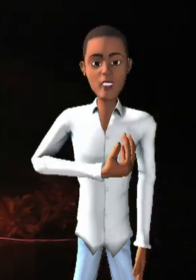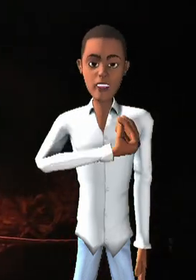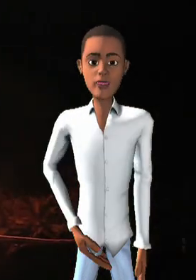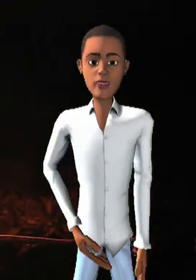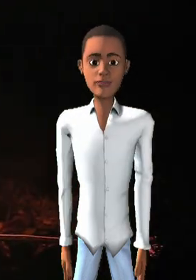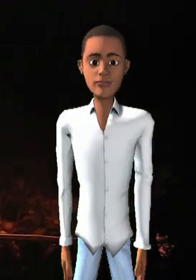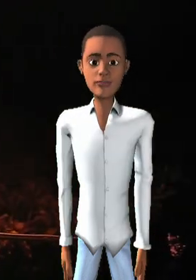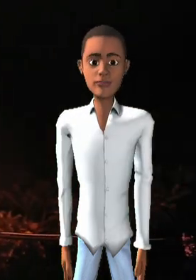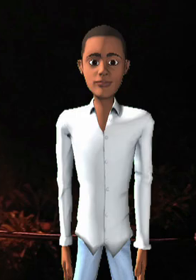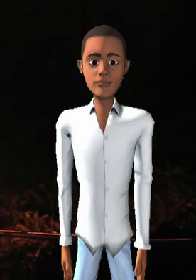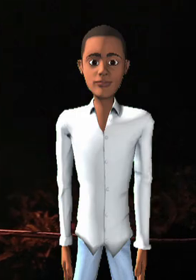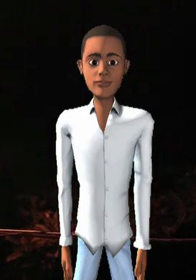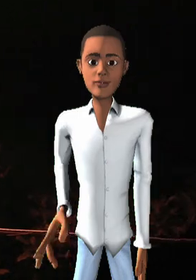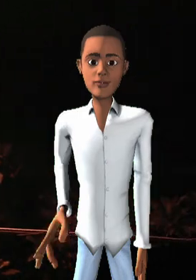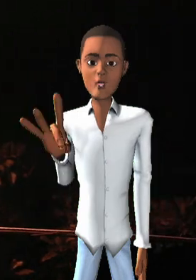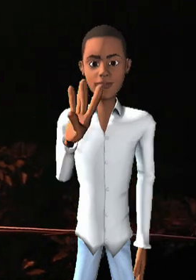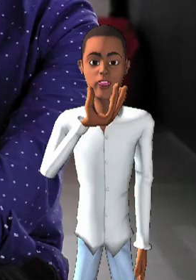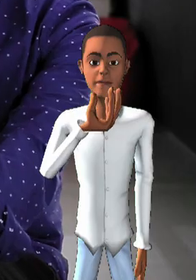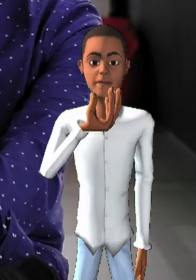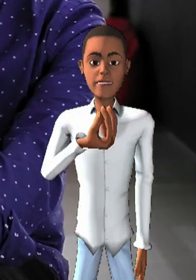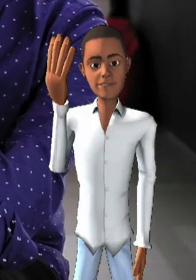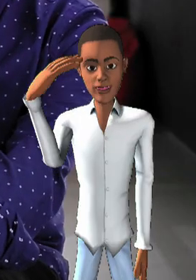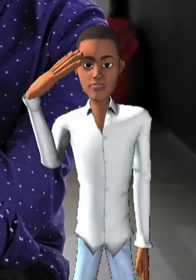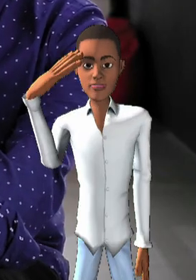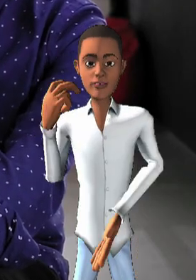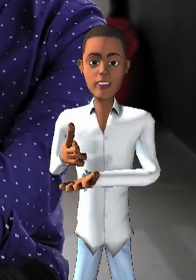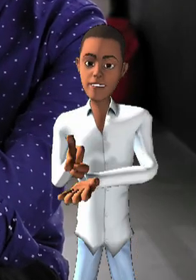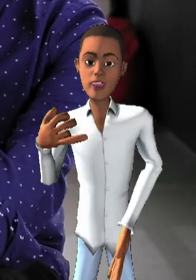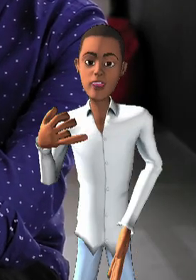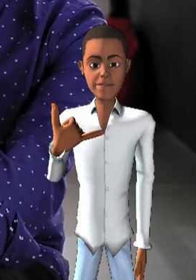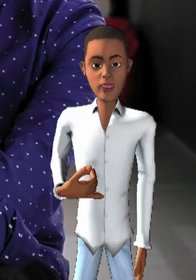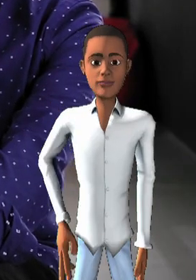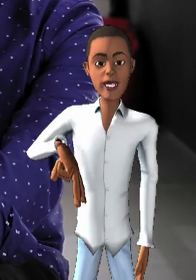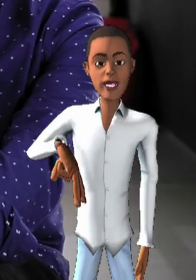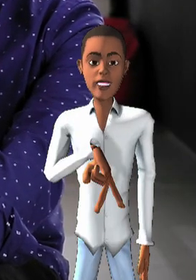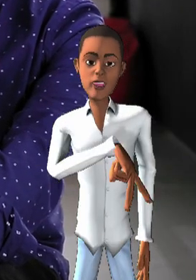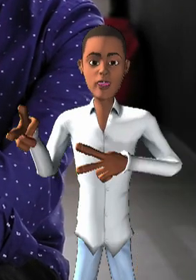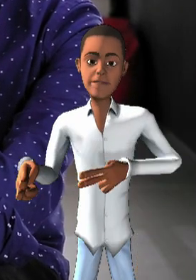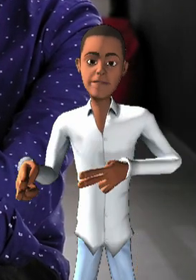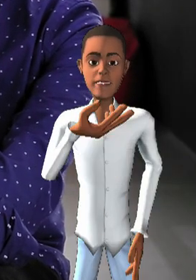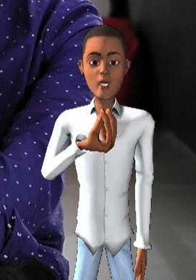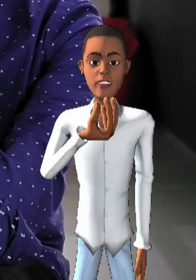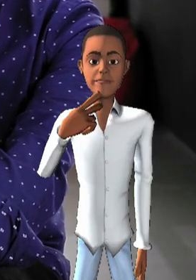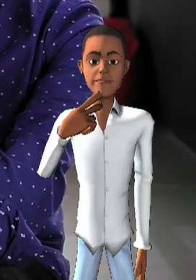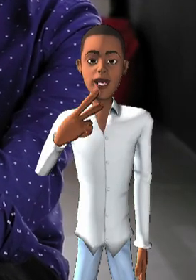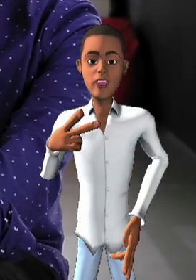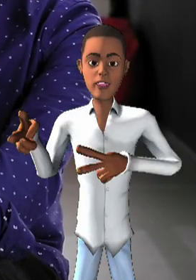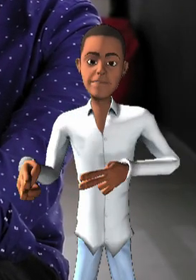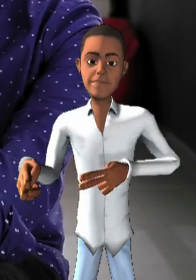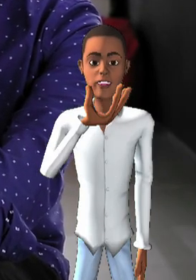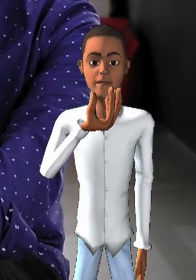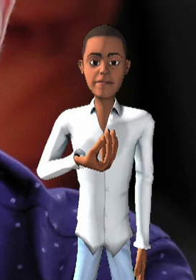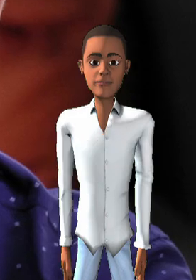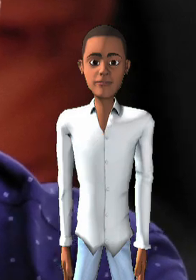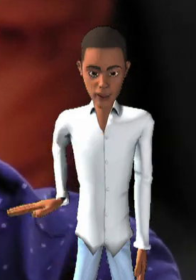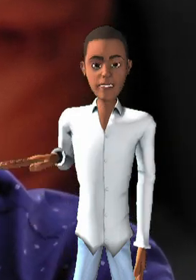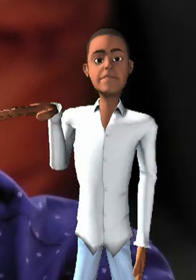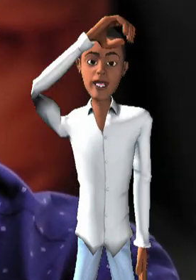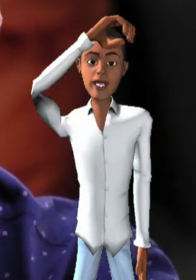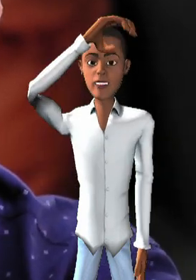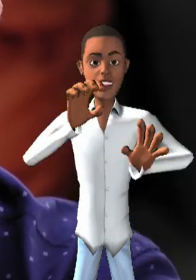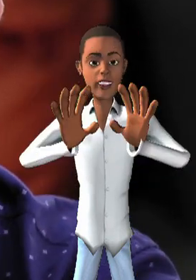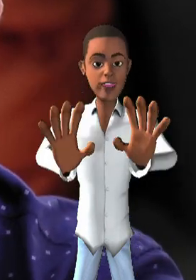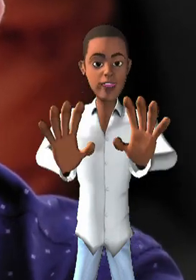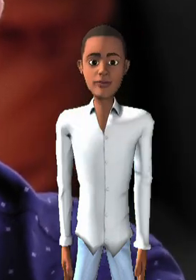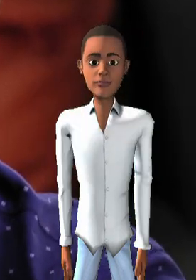sabe? Só os homens escutam uma frase que é o seguinte: anda que nem homem. Michel Alcofarado, pesquisador.